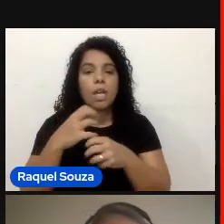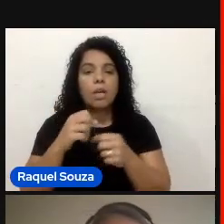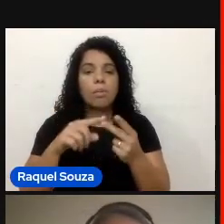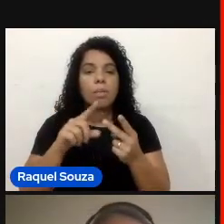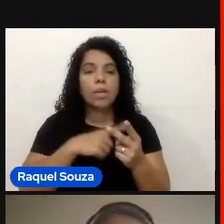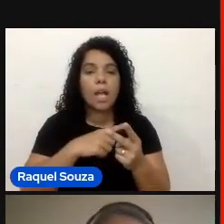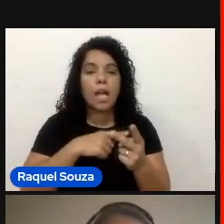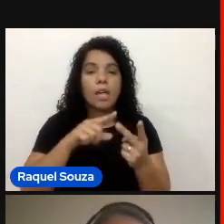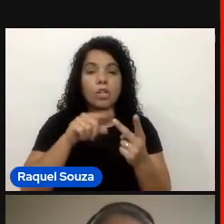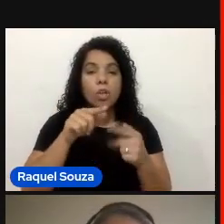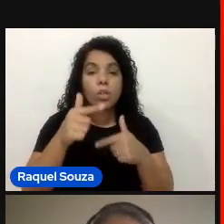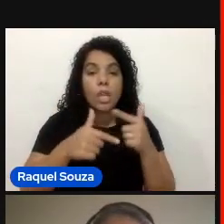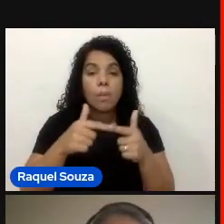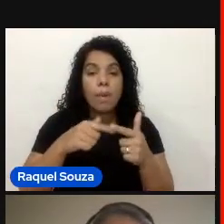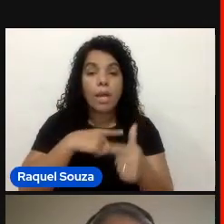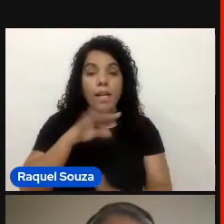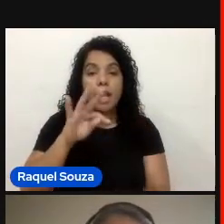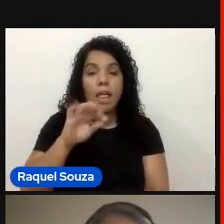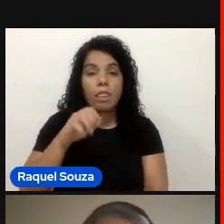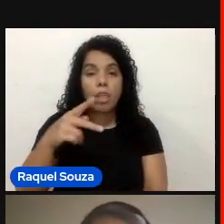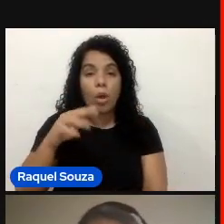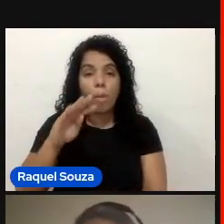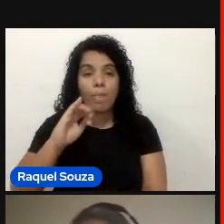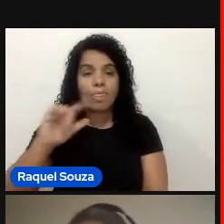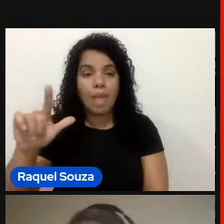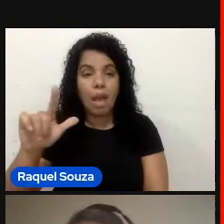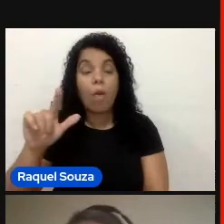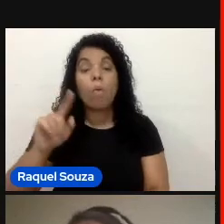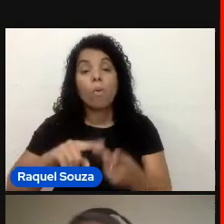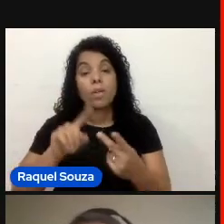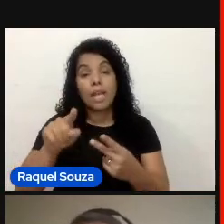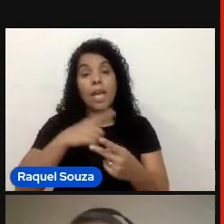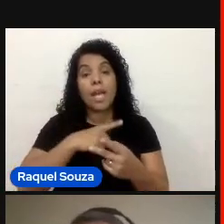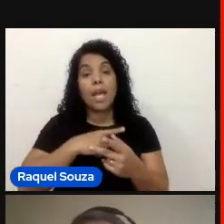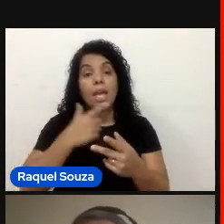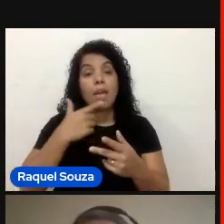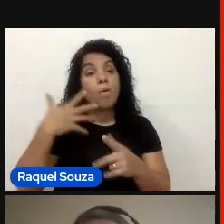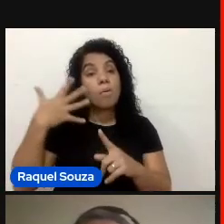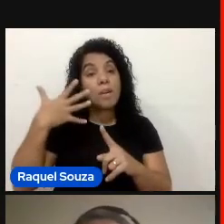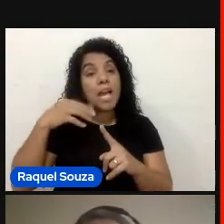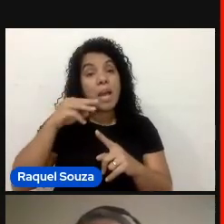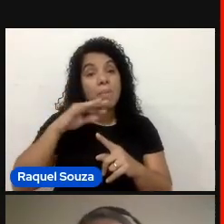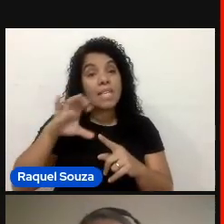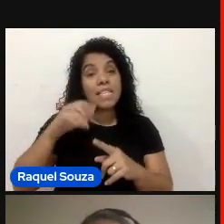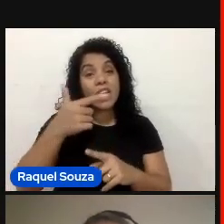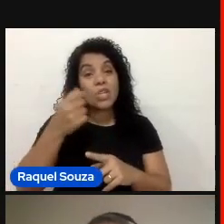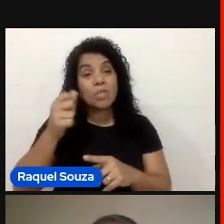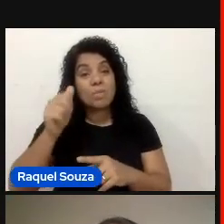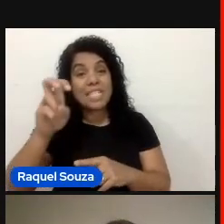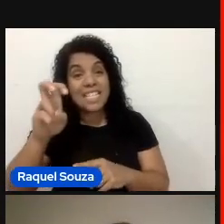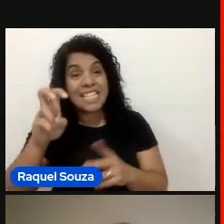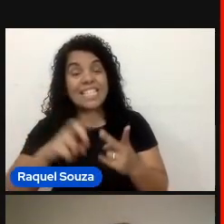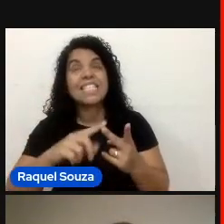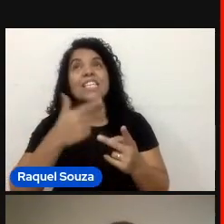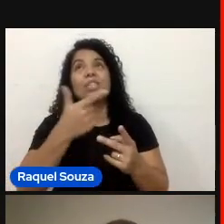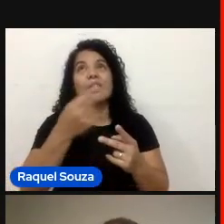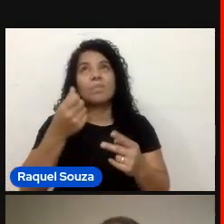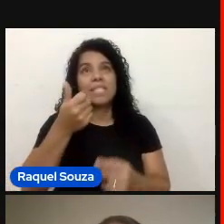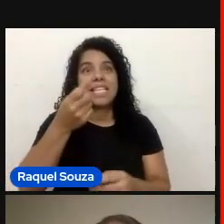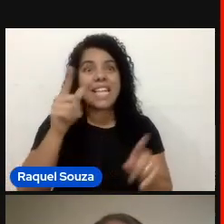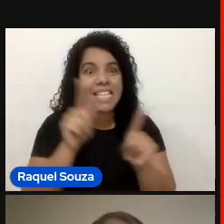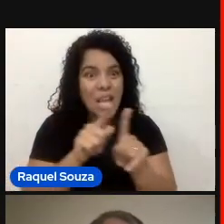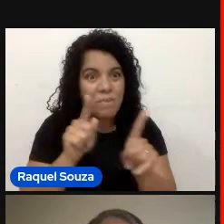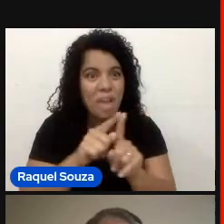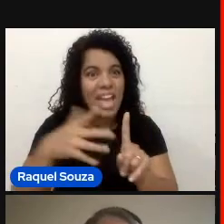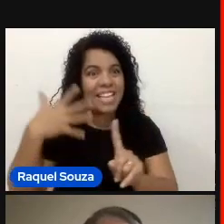TopTal. E eu palestrei no MTC em 2015, em 2016 também.